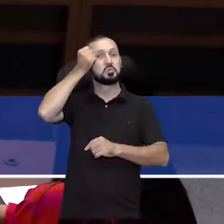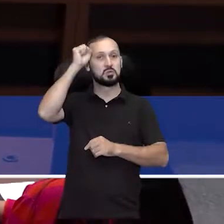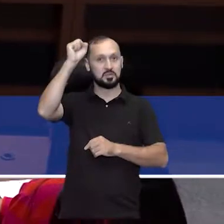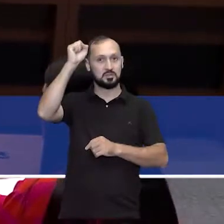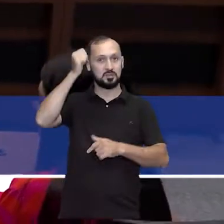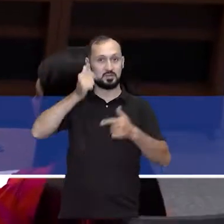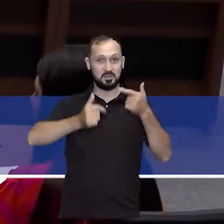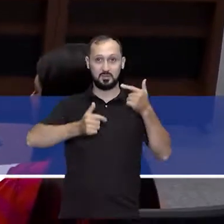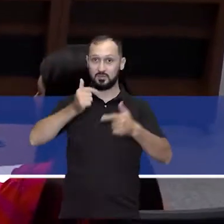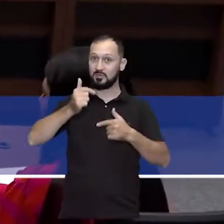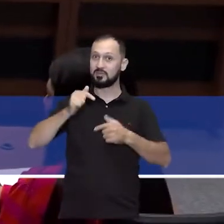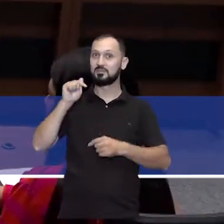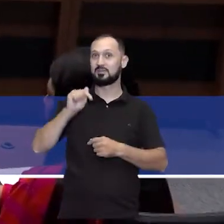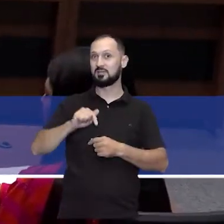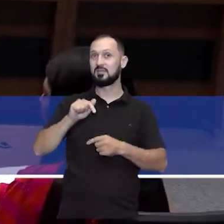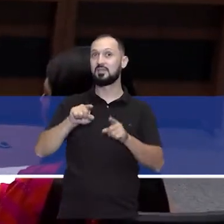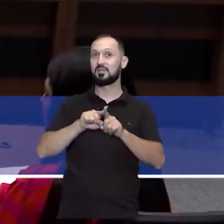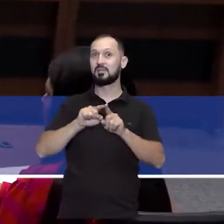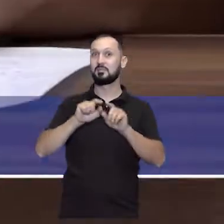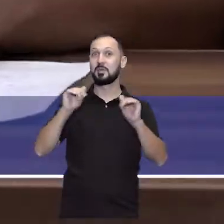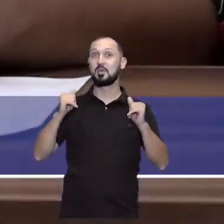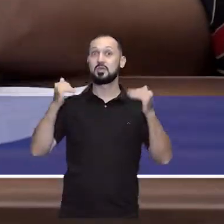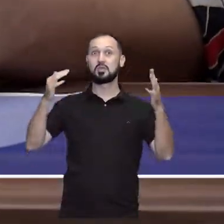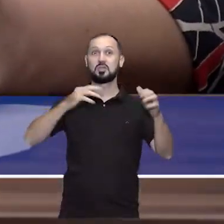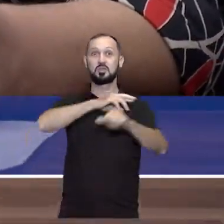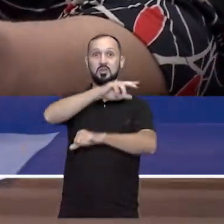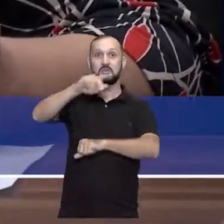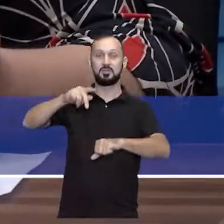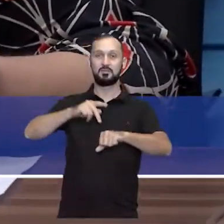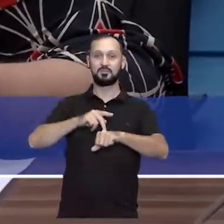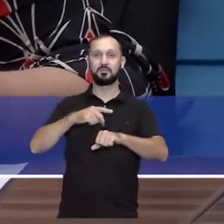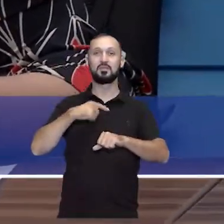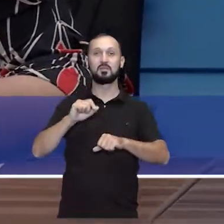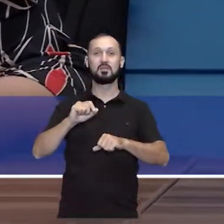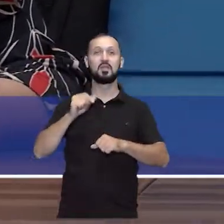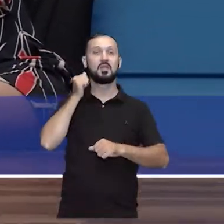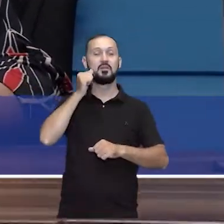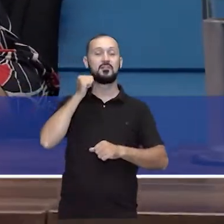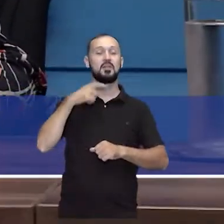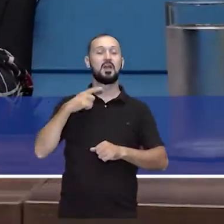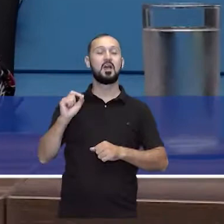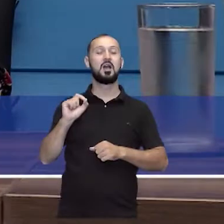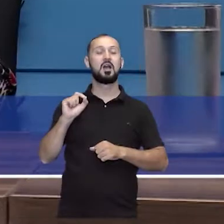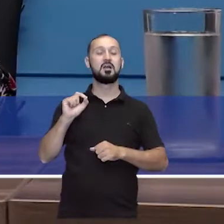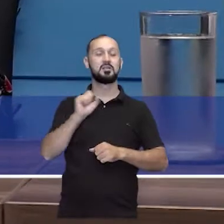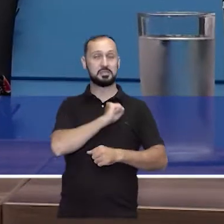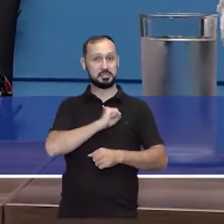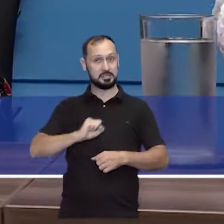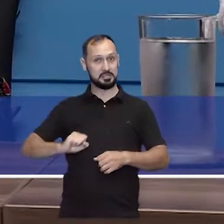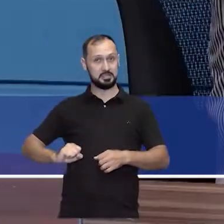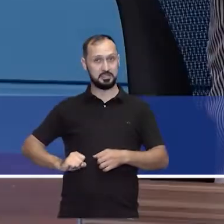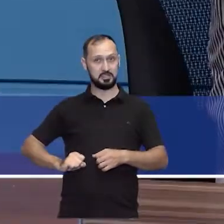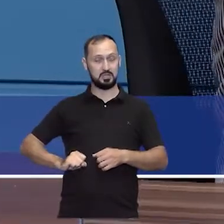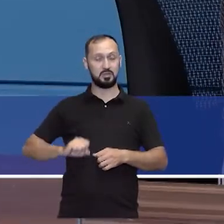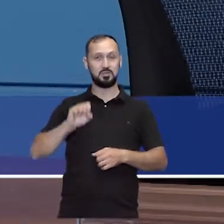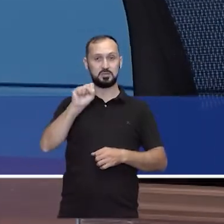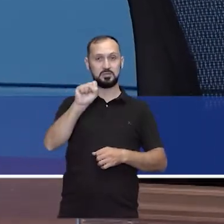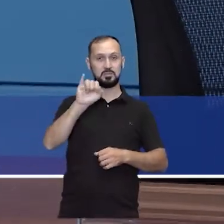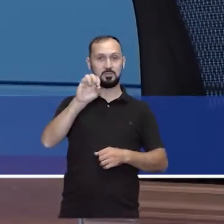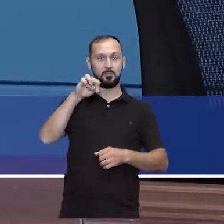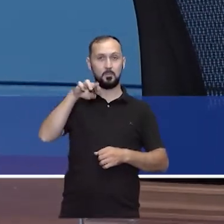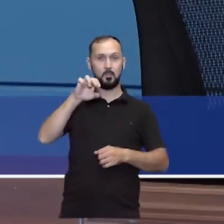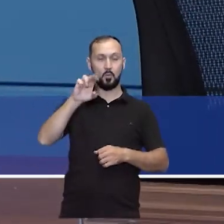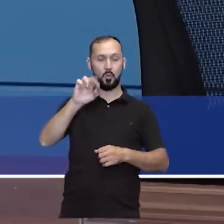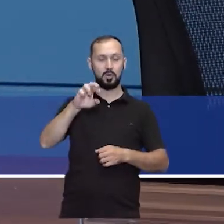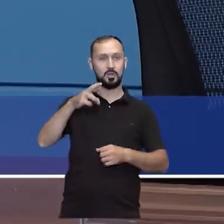na política estadual e nacional. A mesa redonda contou com a presença da senadora Simone Tebet, da deputada